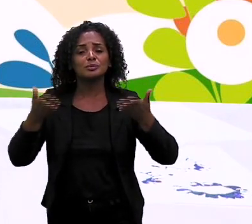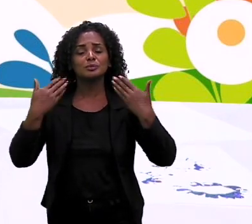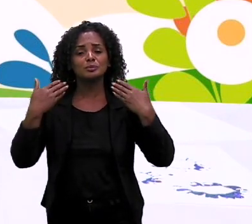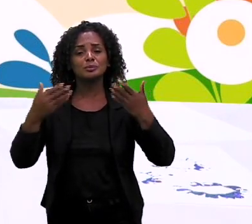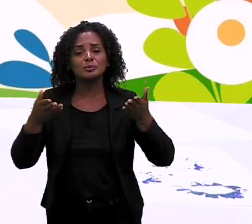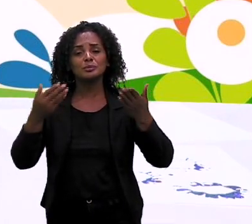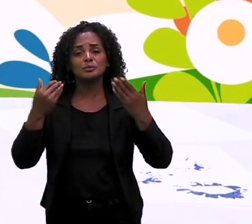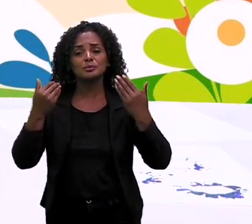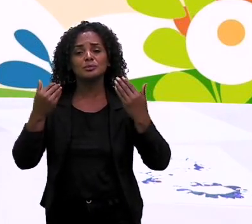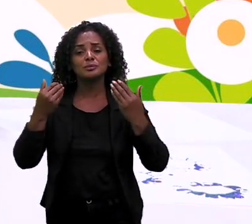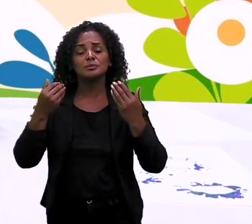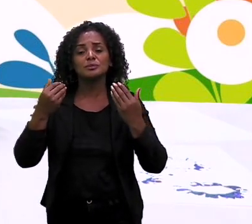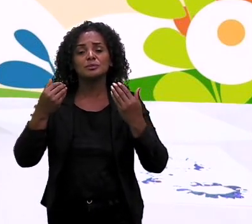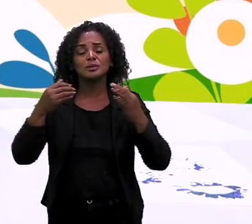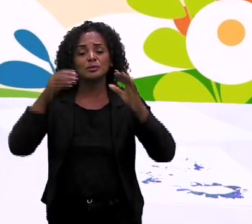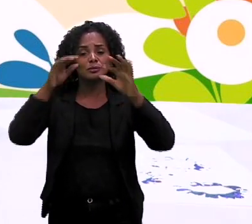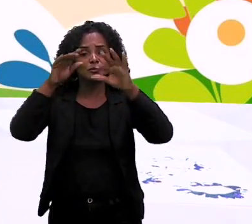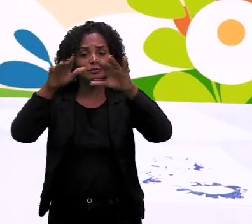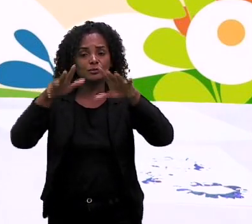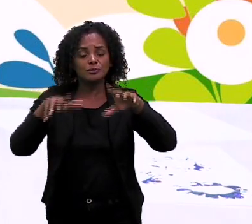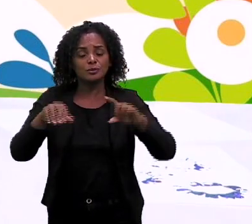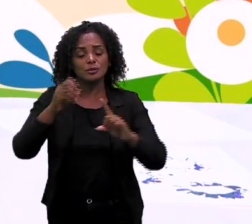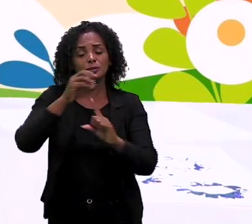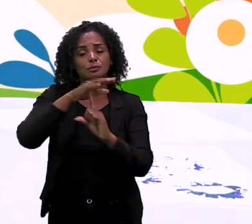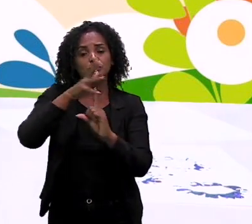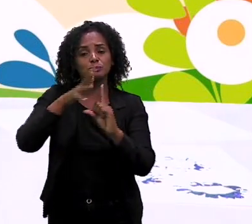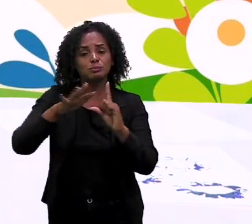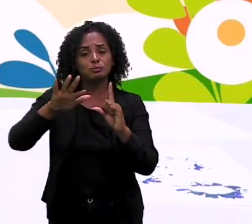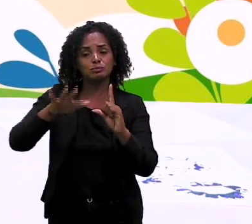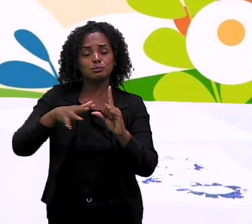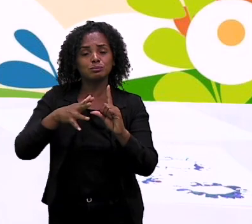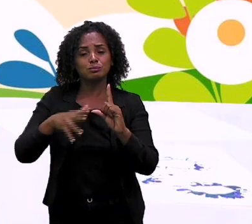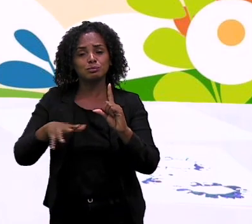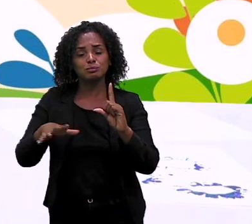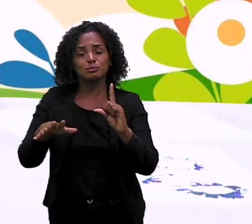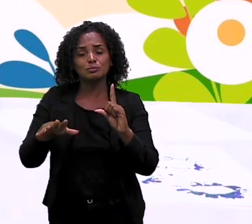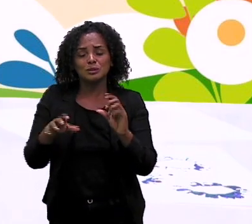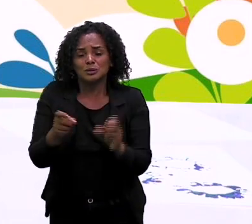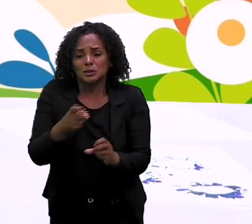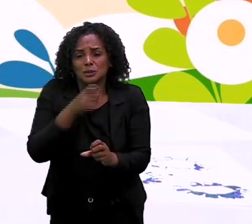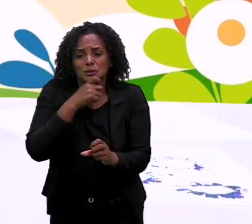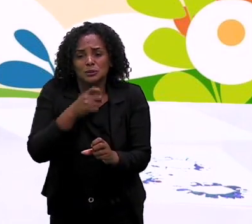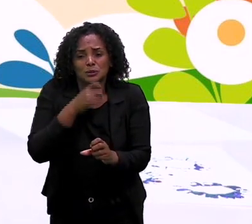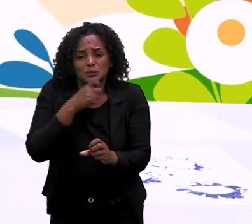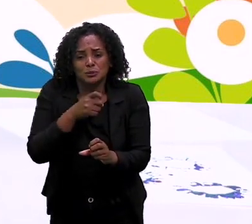folhas caem, no inverno faz muito